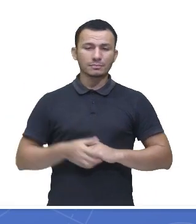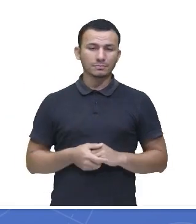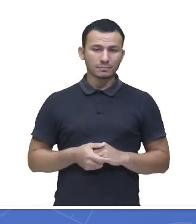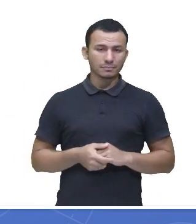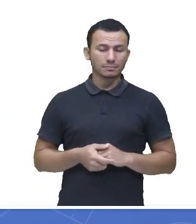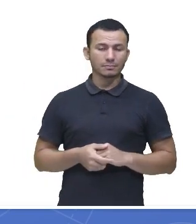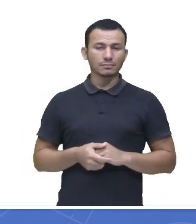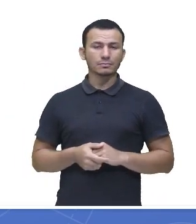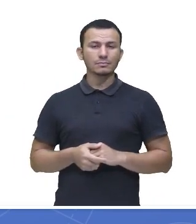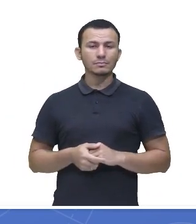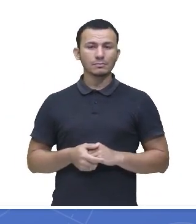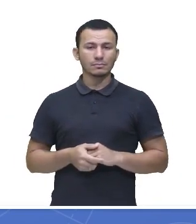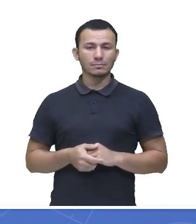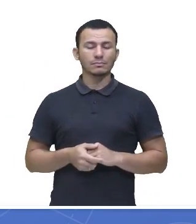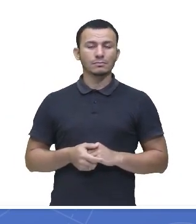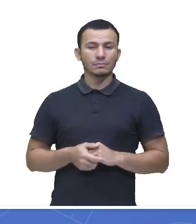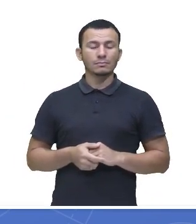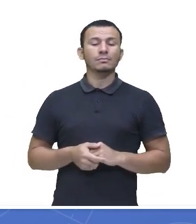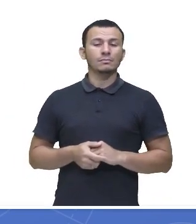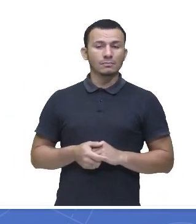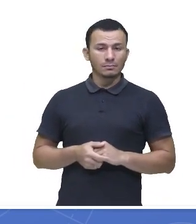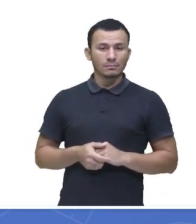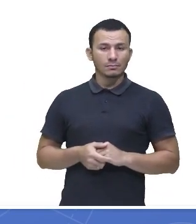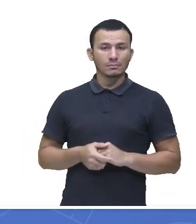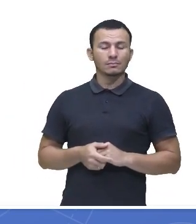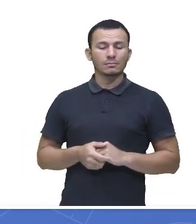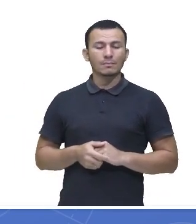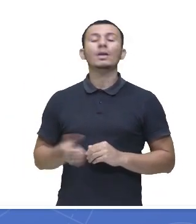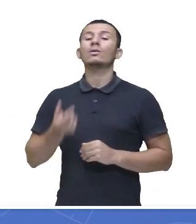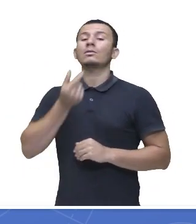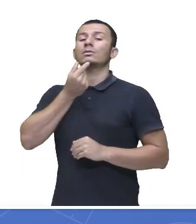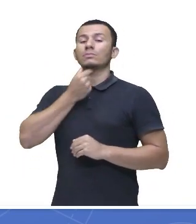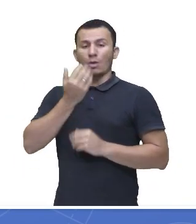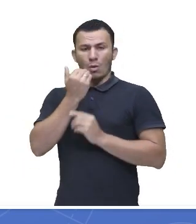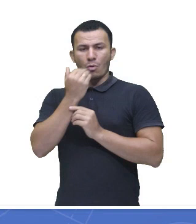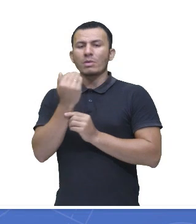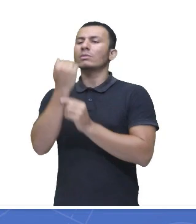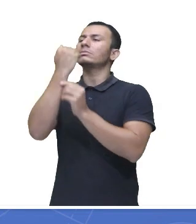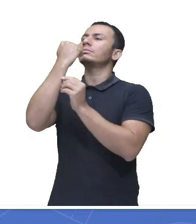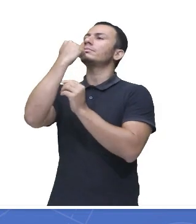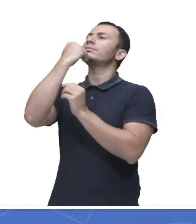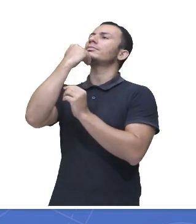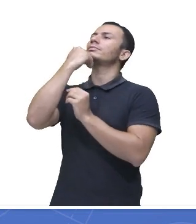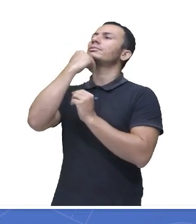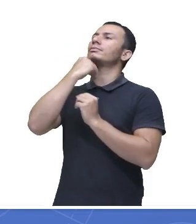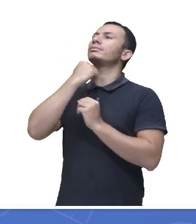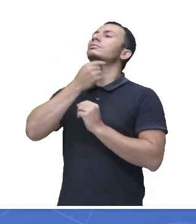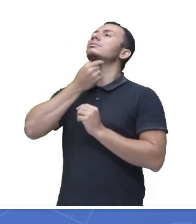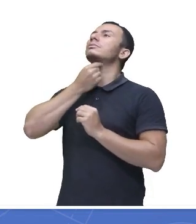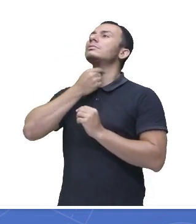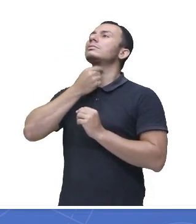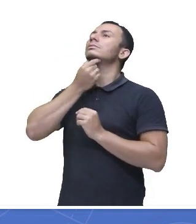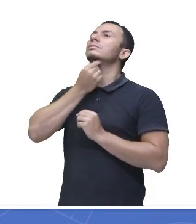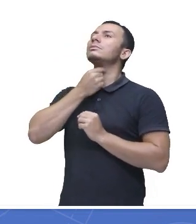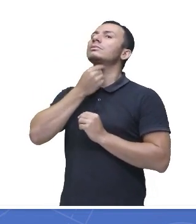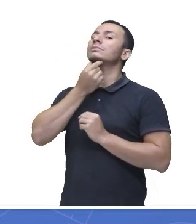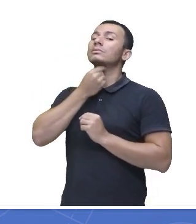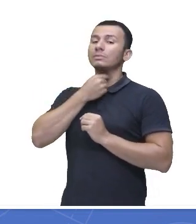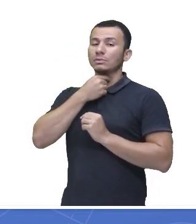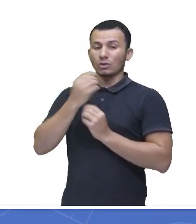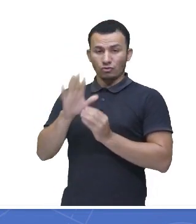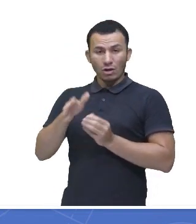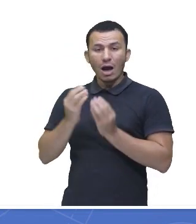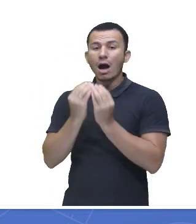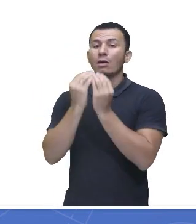aqui, é que à medida que eu vou passando do meu tubo digestório, o nome do alimento vai mudando. Então, após a